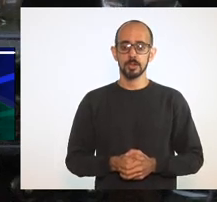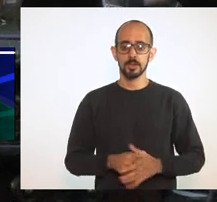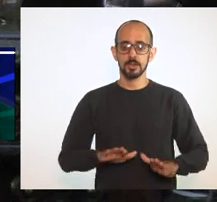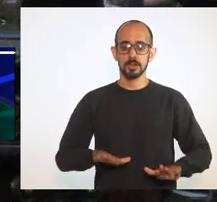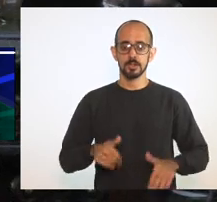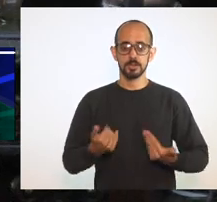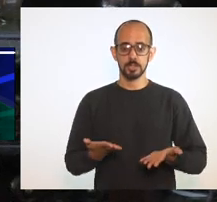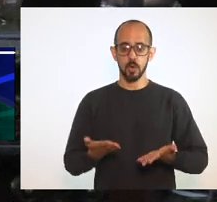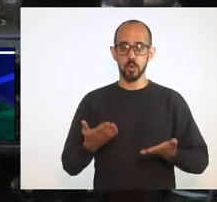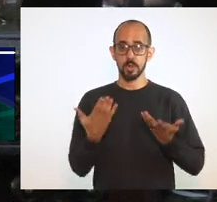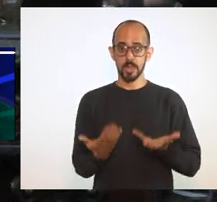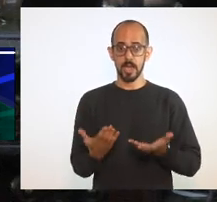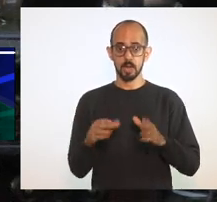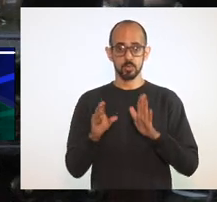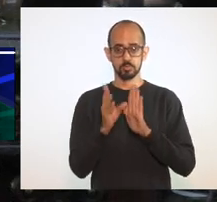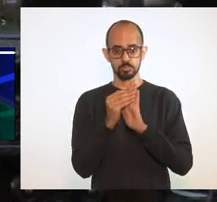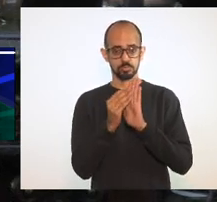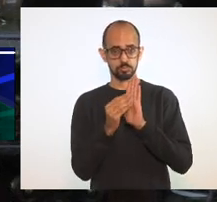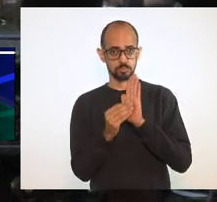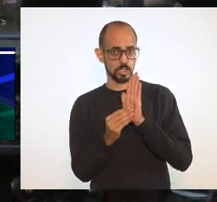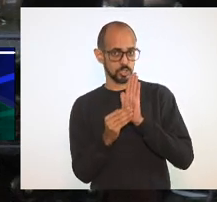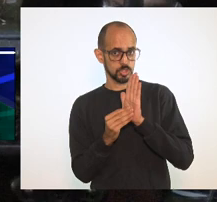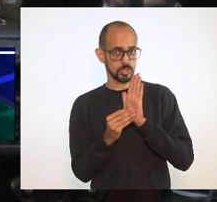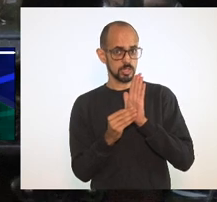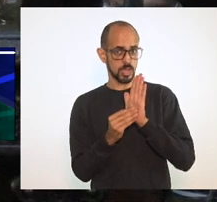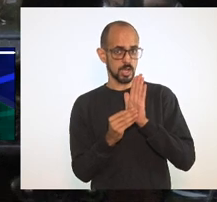o registro que Vossa Excelência